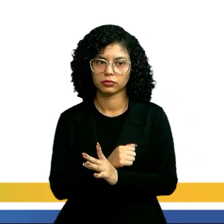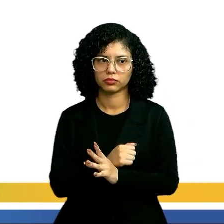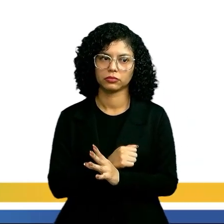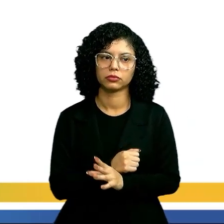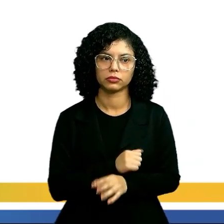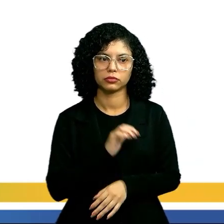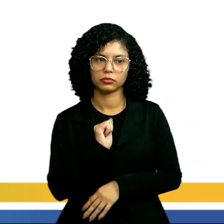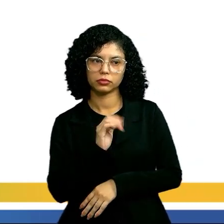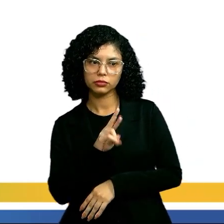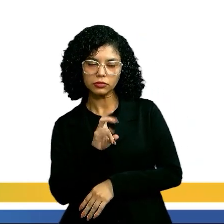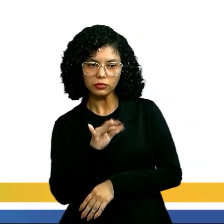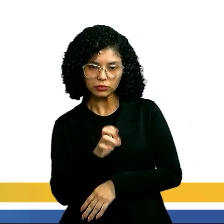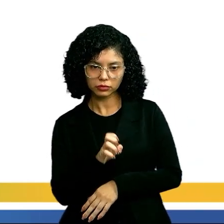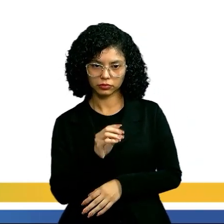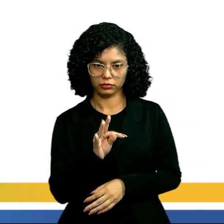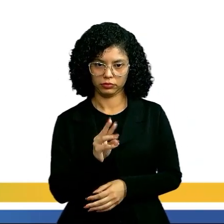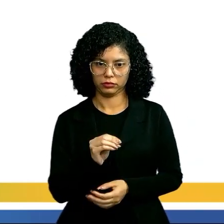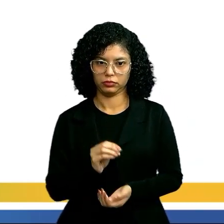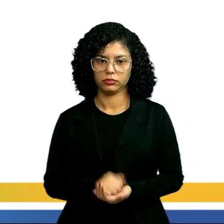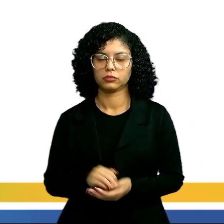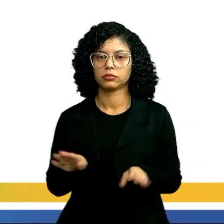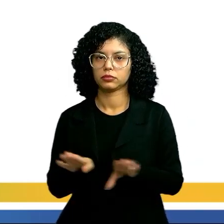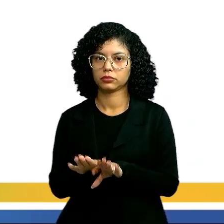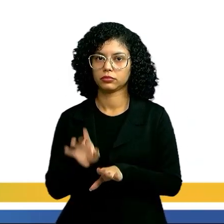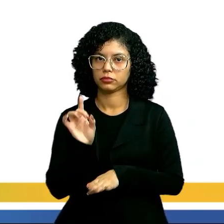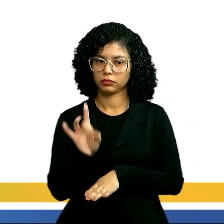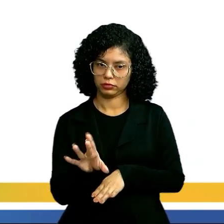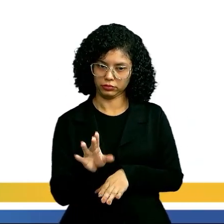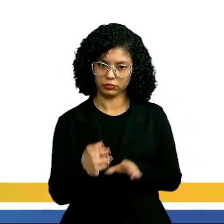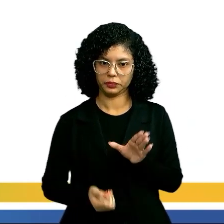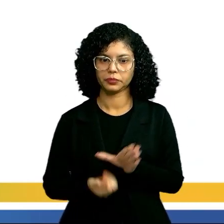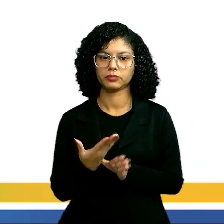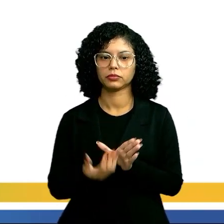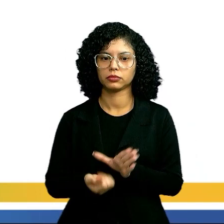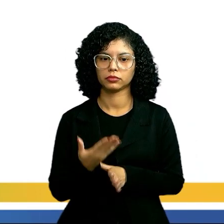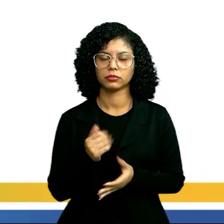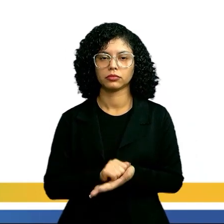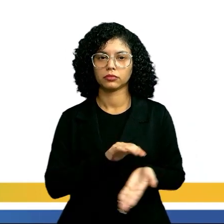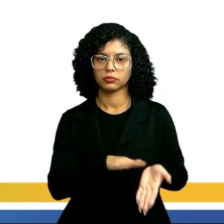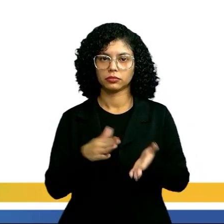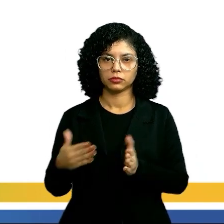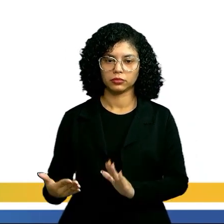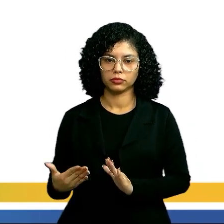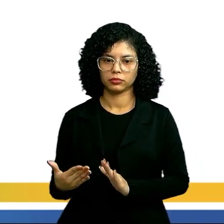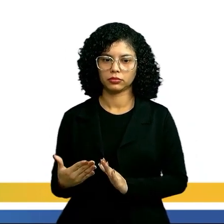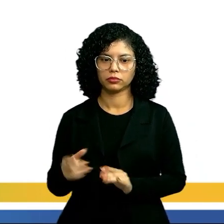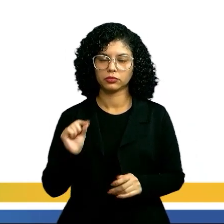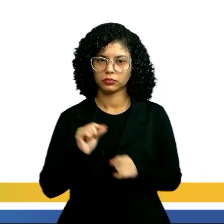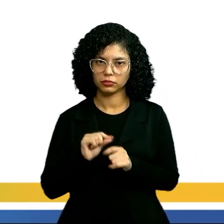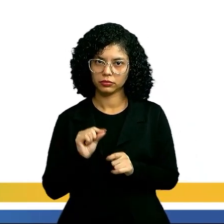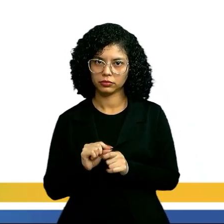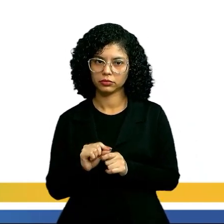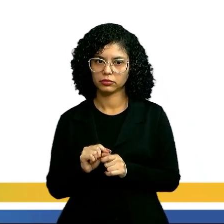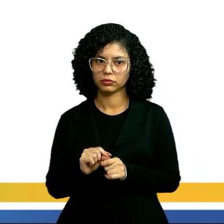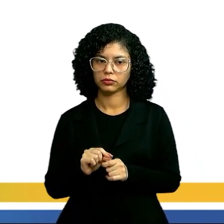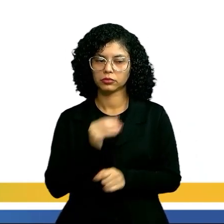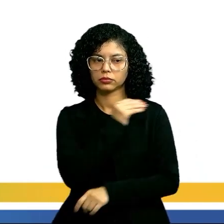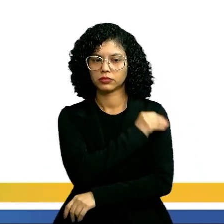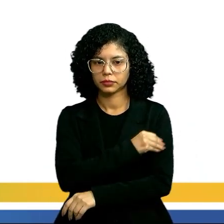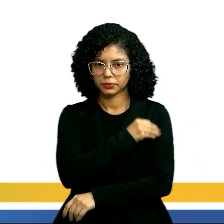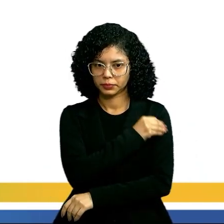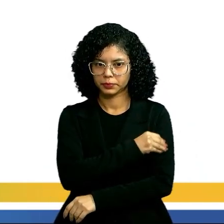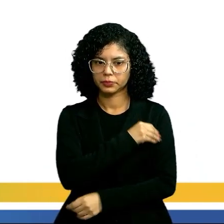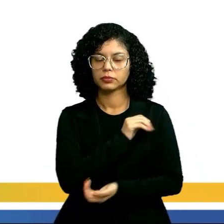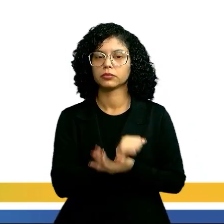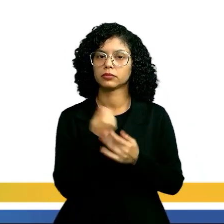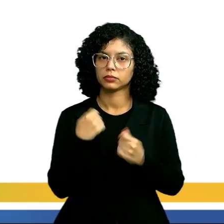acético. Pois é, o ácido acético ele só é produzido a partir da fermentação do álcool. Então,